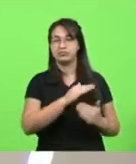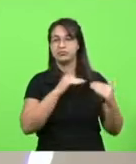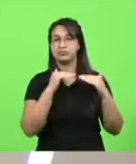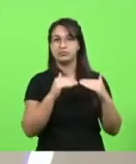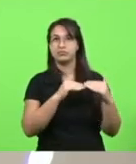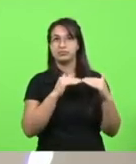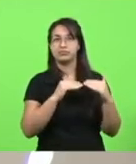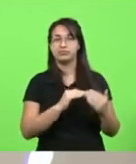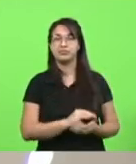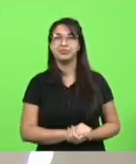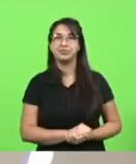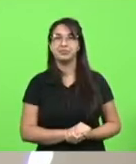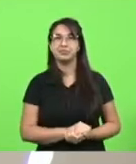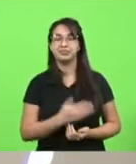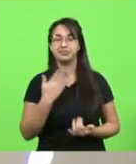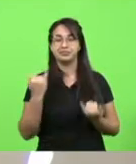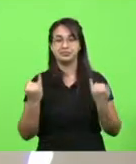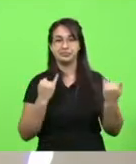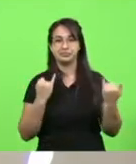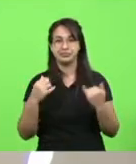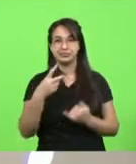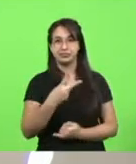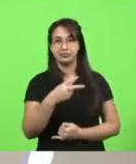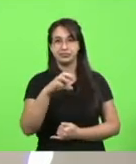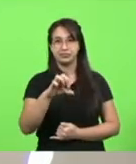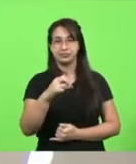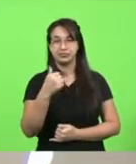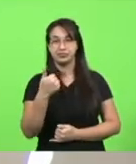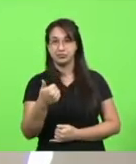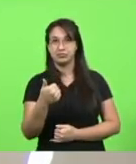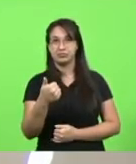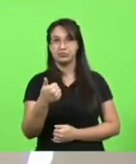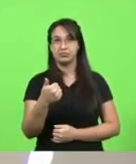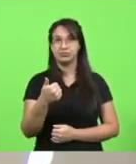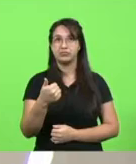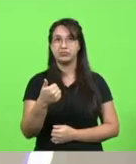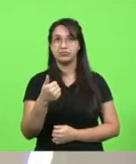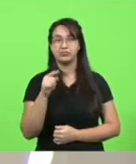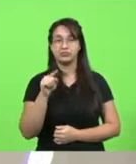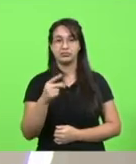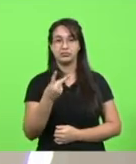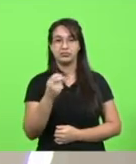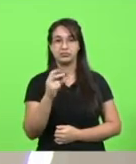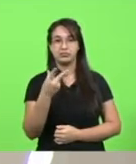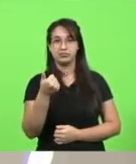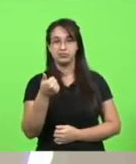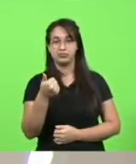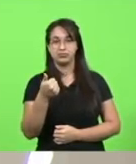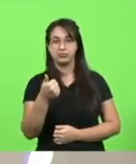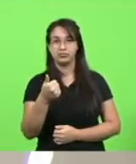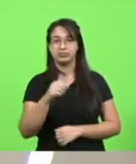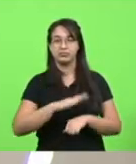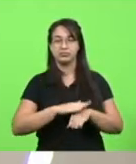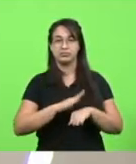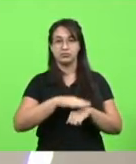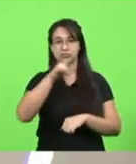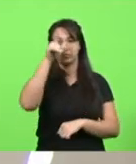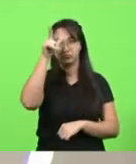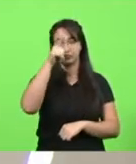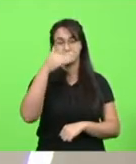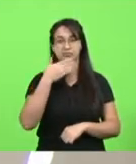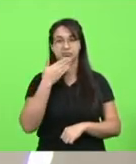Aprovado por unanimidade. Pedido de informação 291. 2021, autor deputado Sargento Lima, solicitando ao